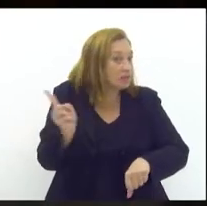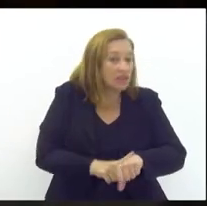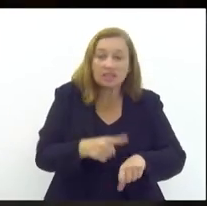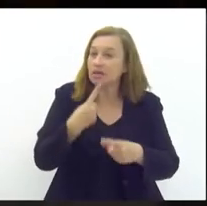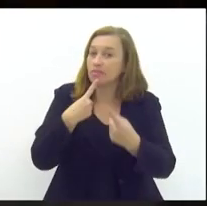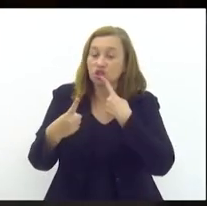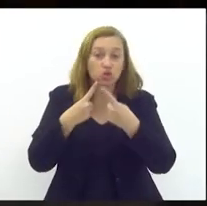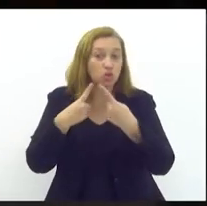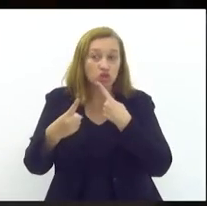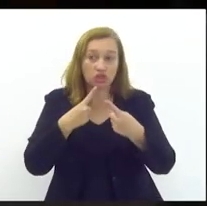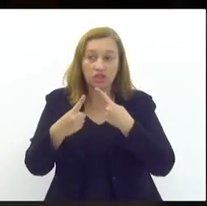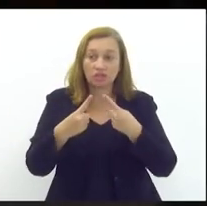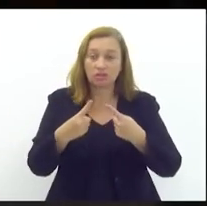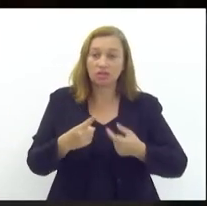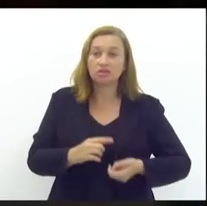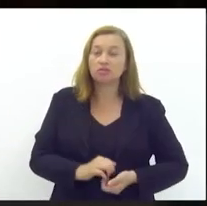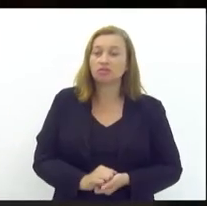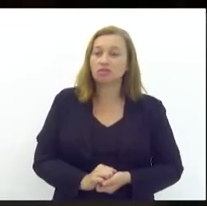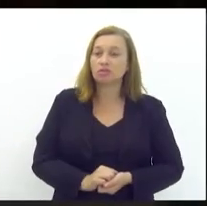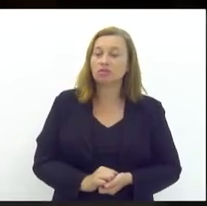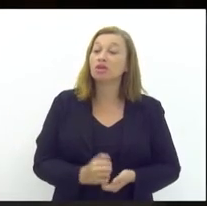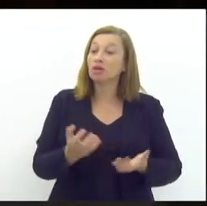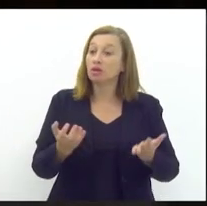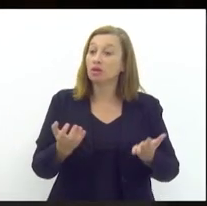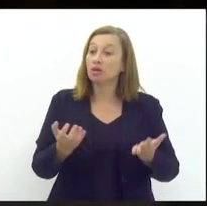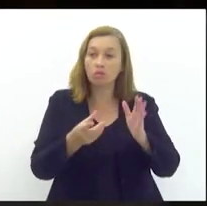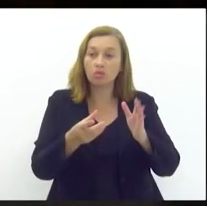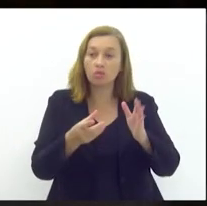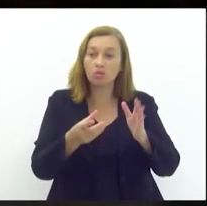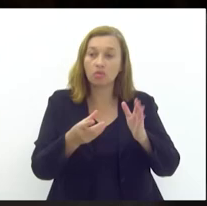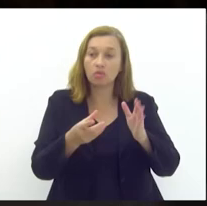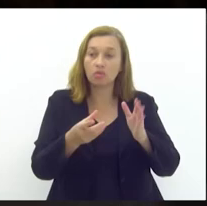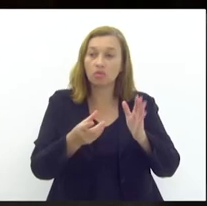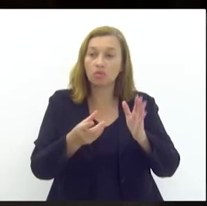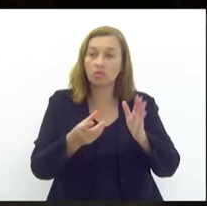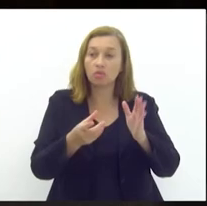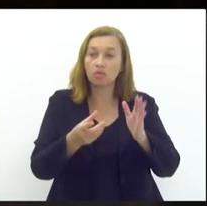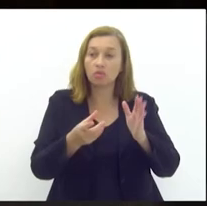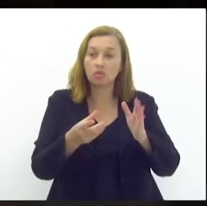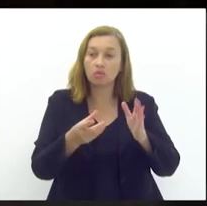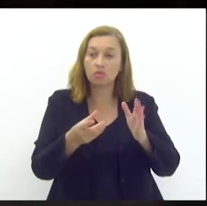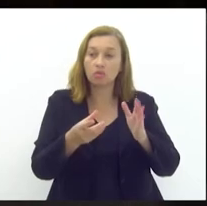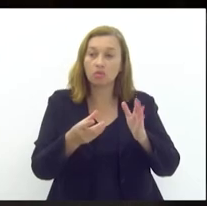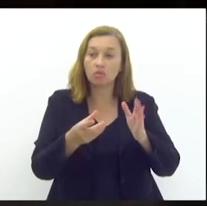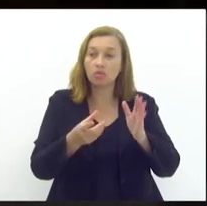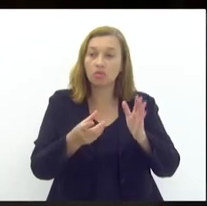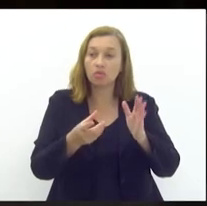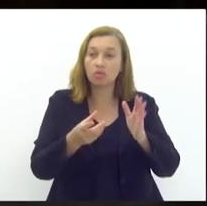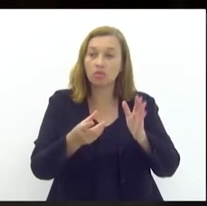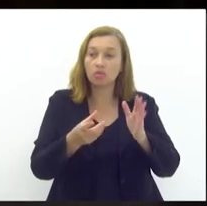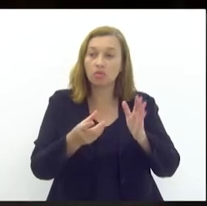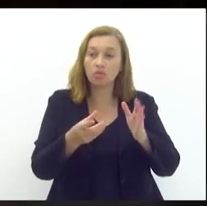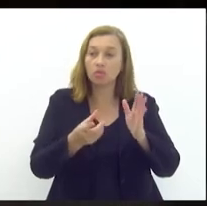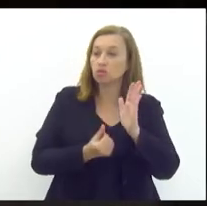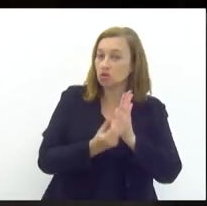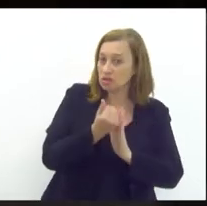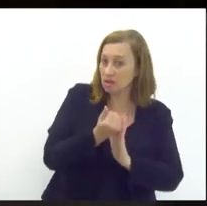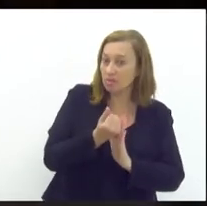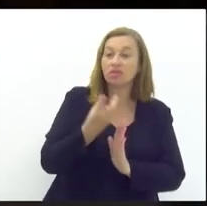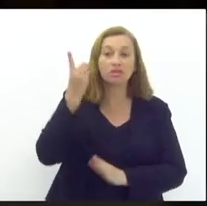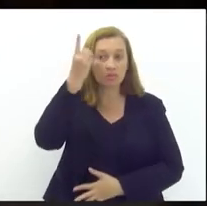debate eu queria elogiar a iniciativa do presidente da Comissão de o orçamento